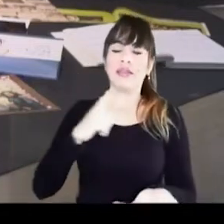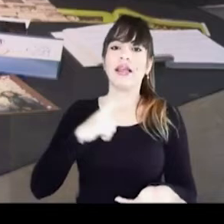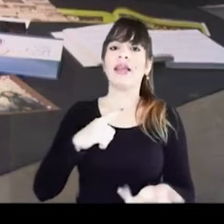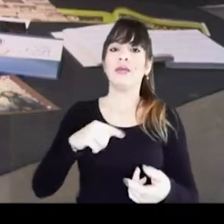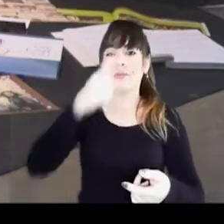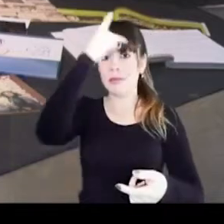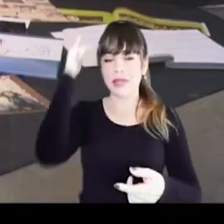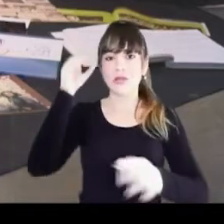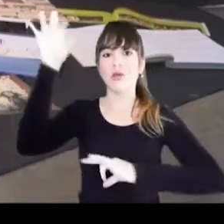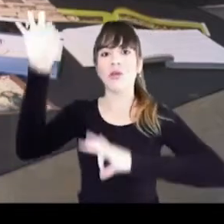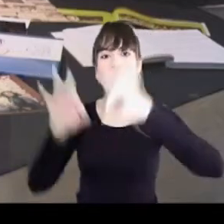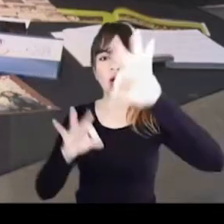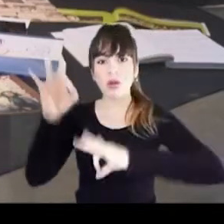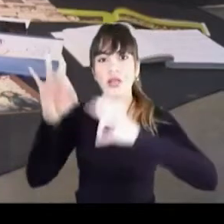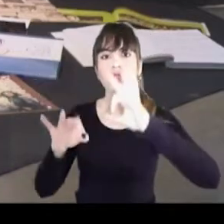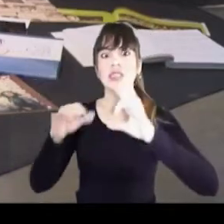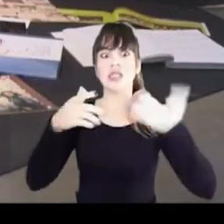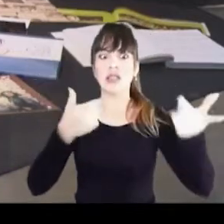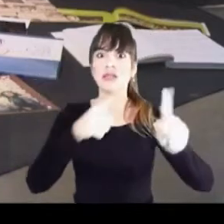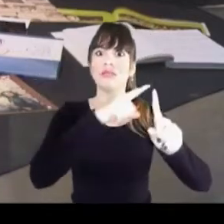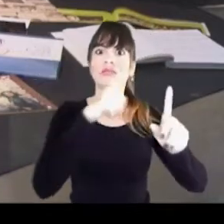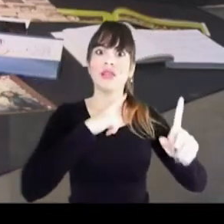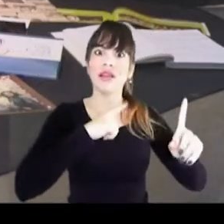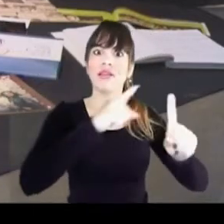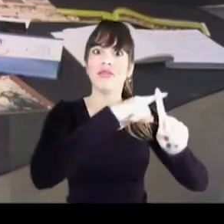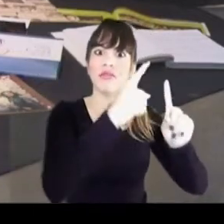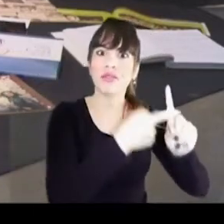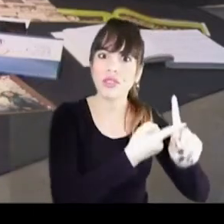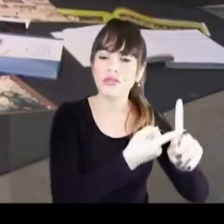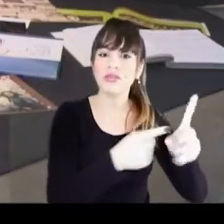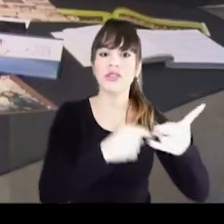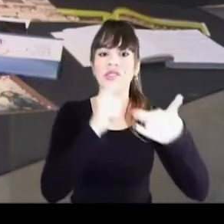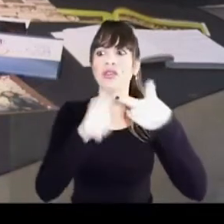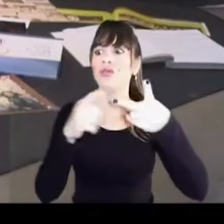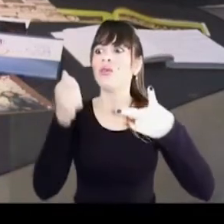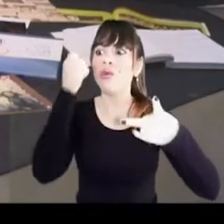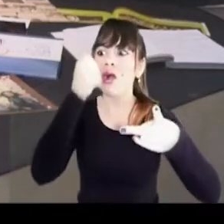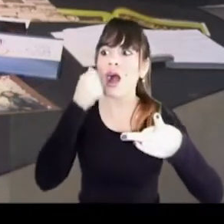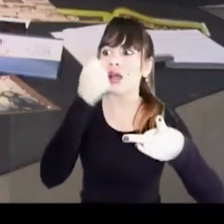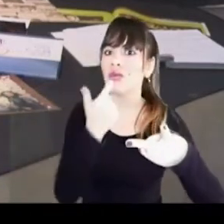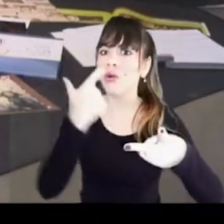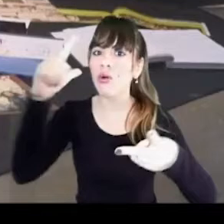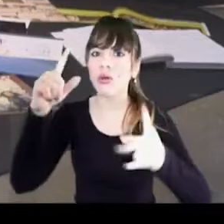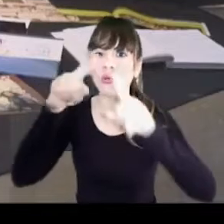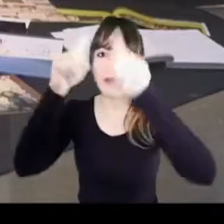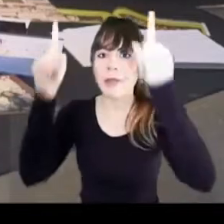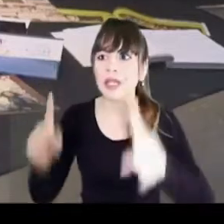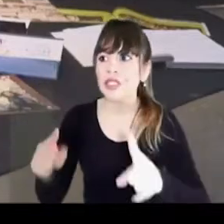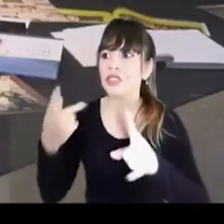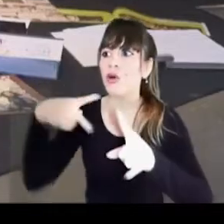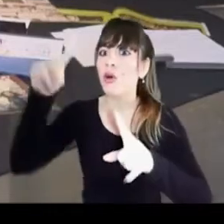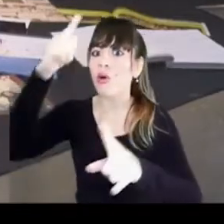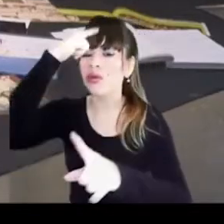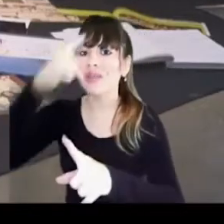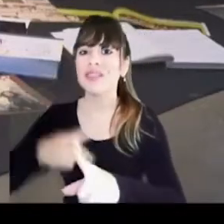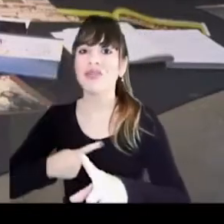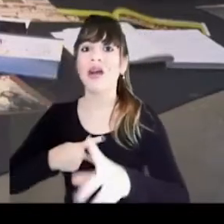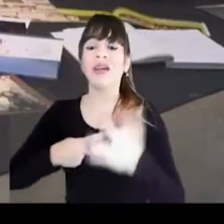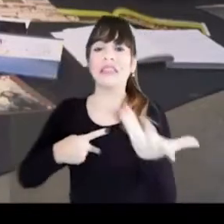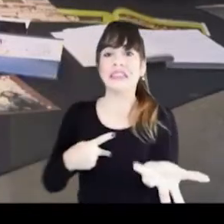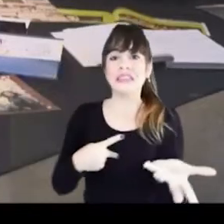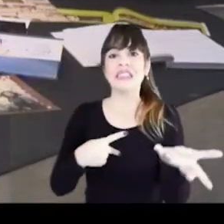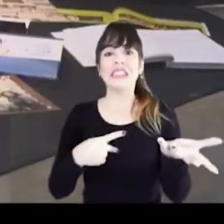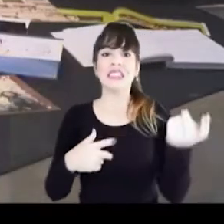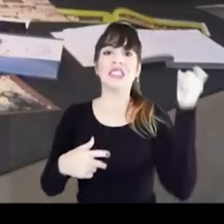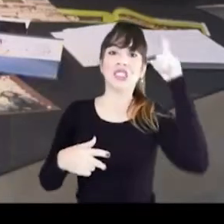a atriz tal... que está planejando ter um filho, o ator tal que está planejando, né? Essa coisa da vida